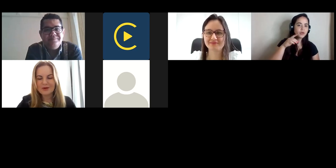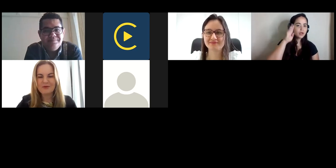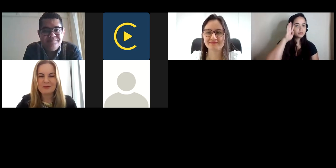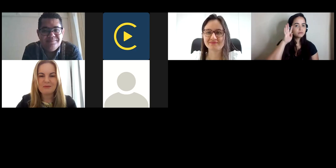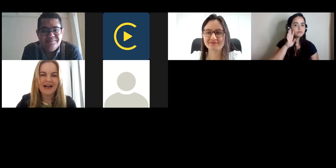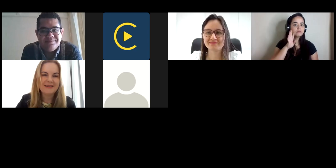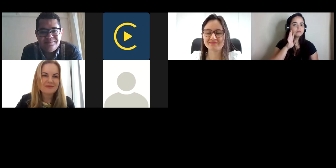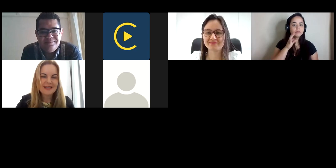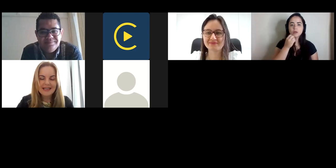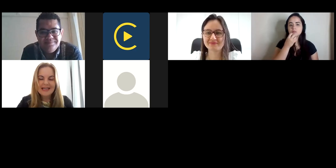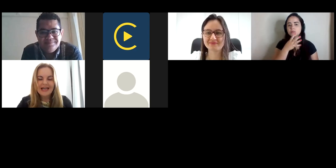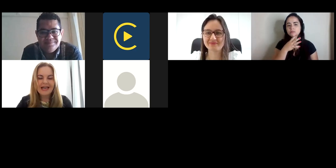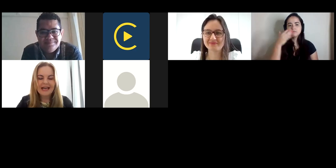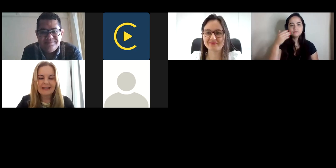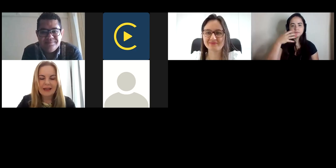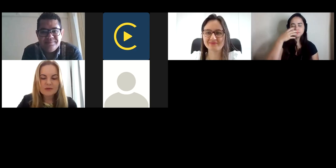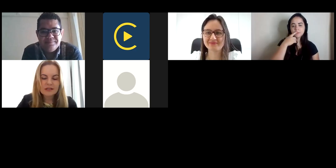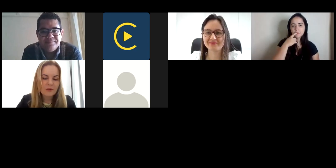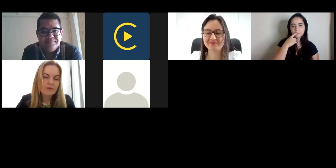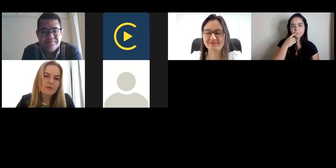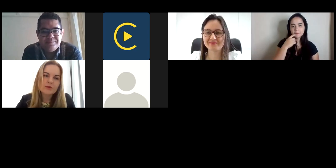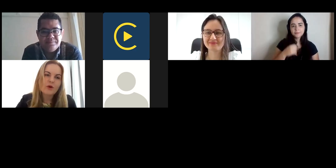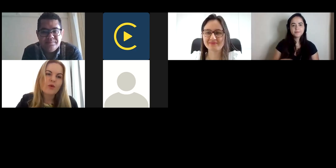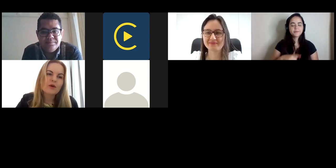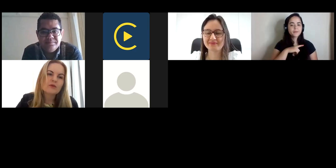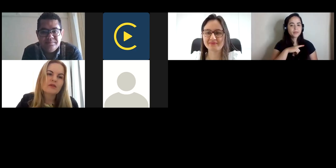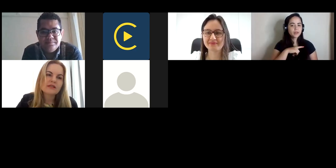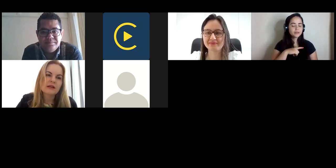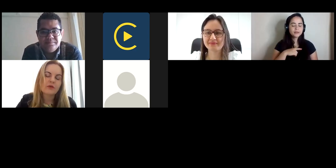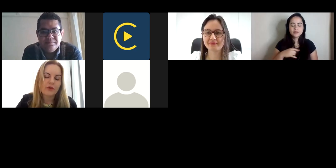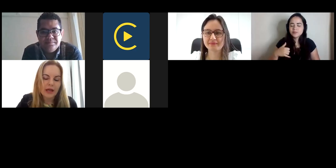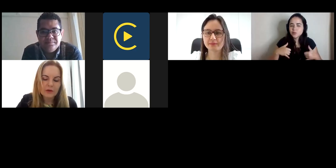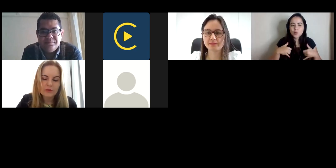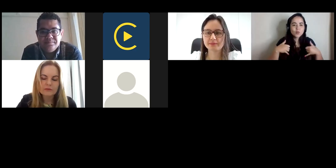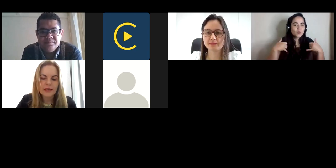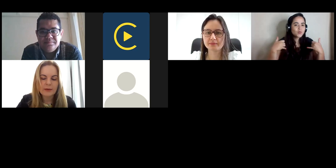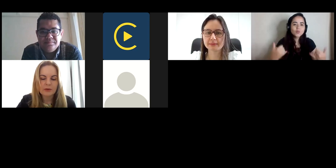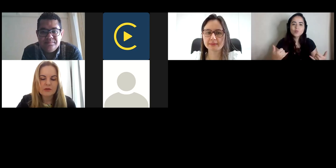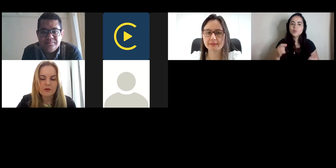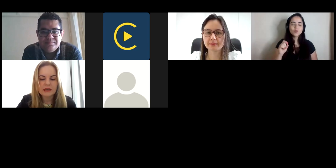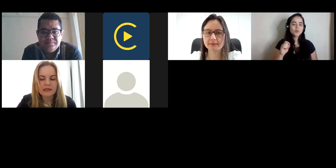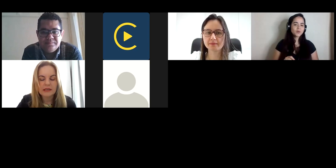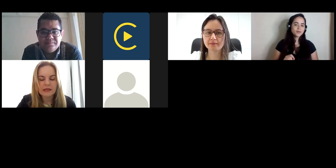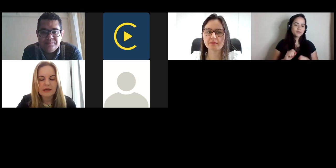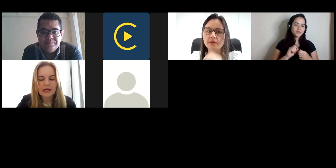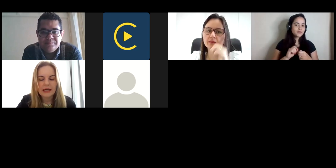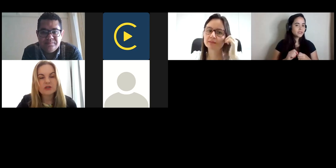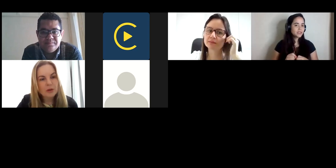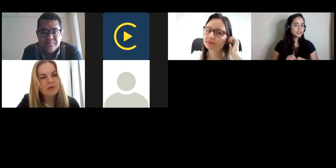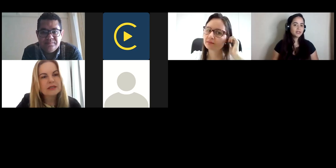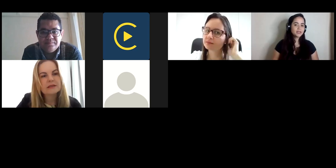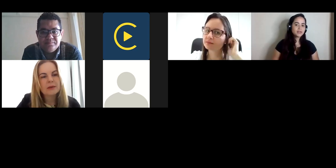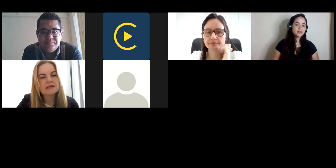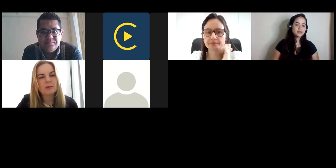gente confirmar. Temos, então, muito orgulho do que vem sendo feito, né? Por isso eu gostaria